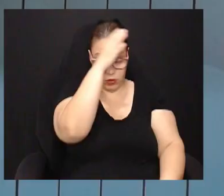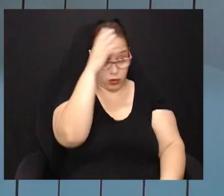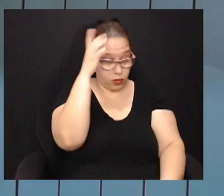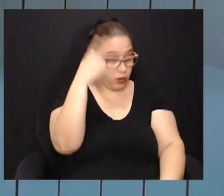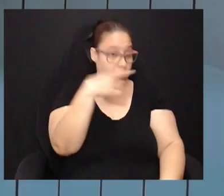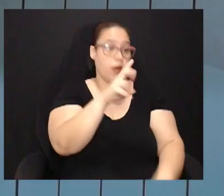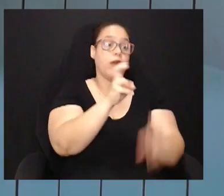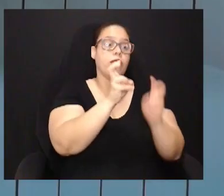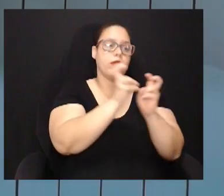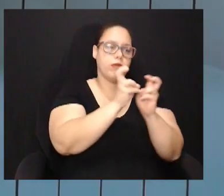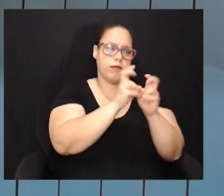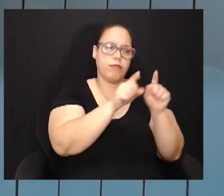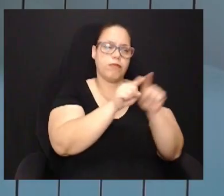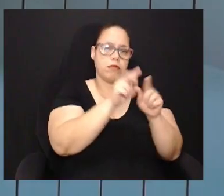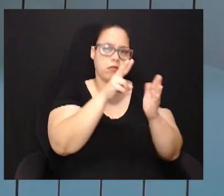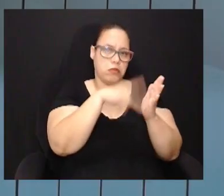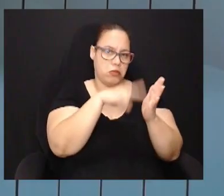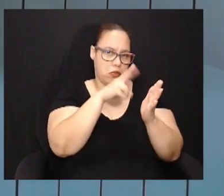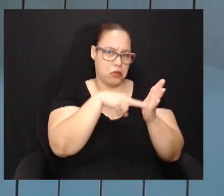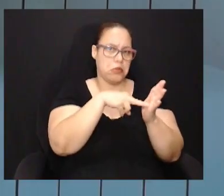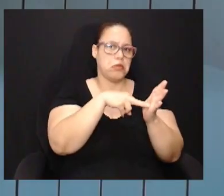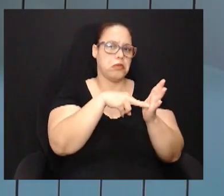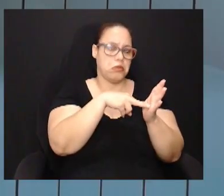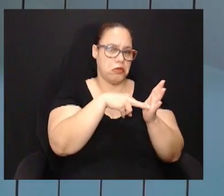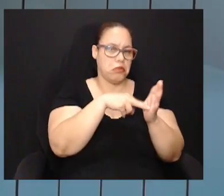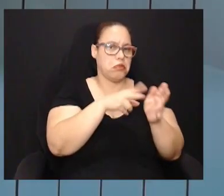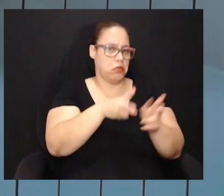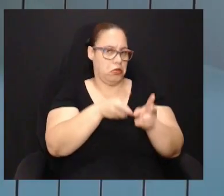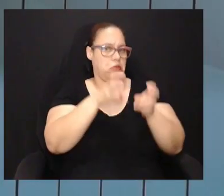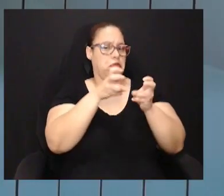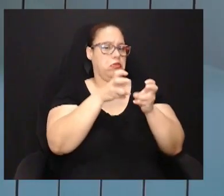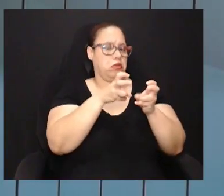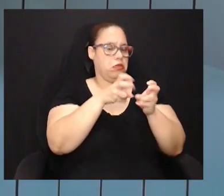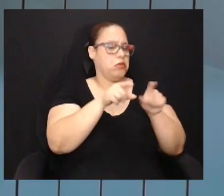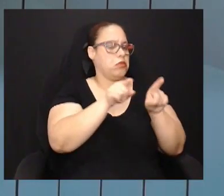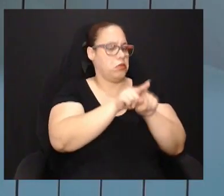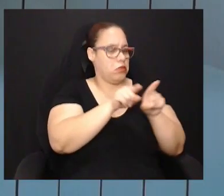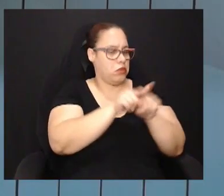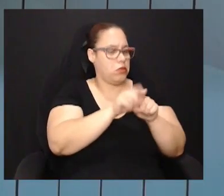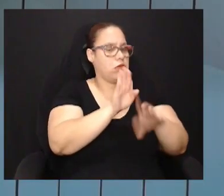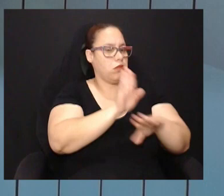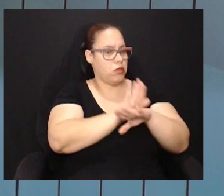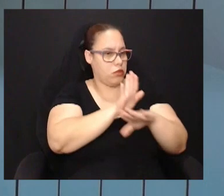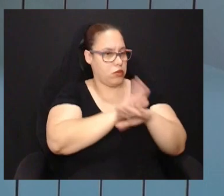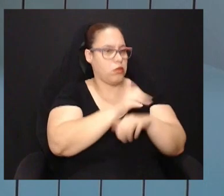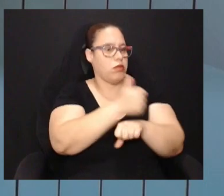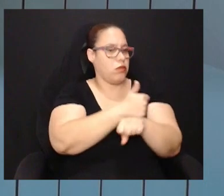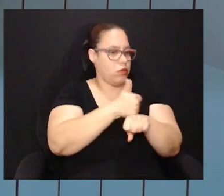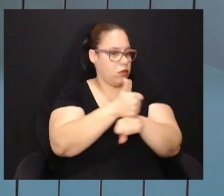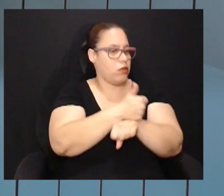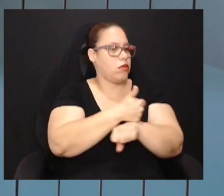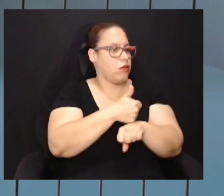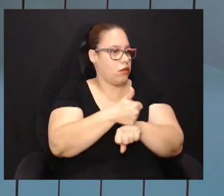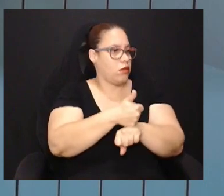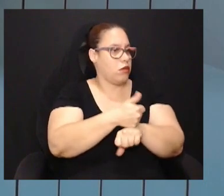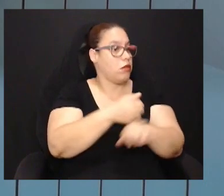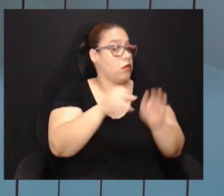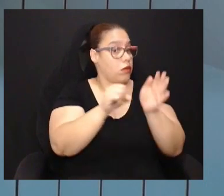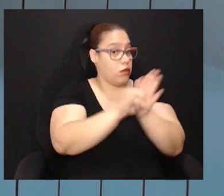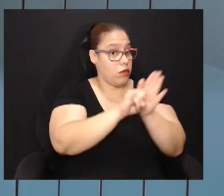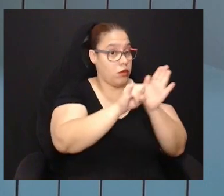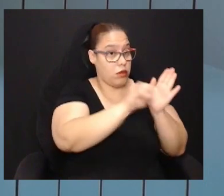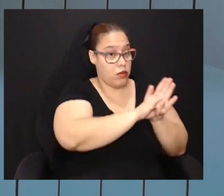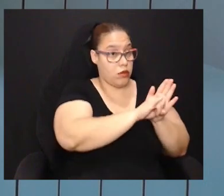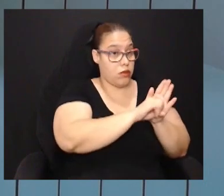a cliente que vai até o salão, ela também olhar o rótulo, ela prestar atenção também, né, ajudar ali o profissional